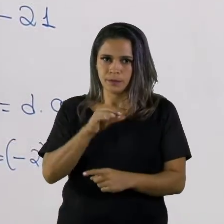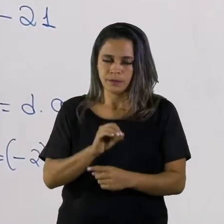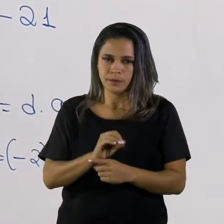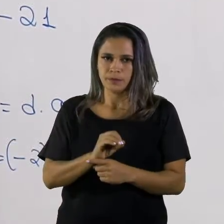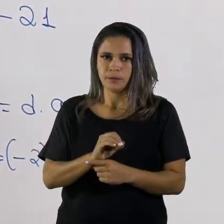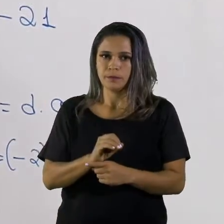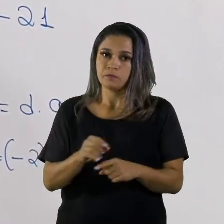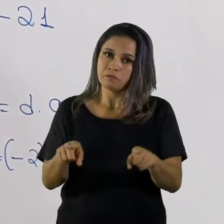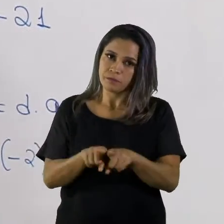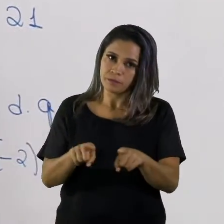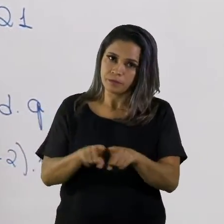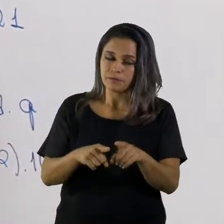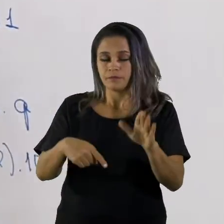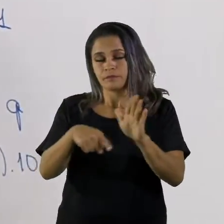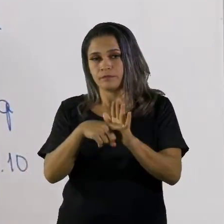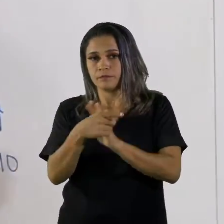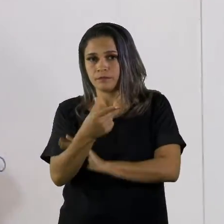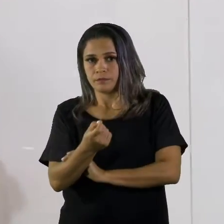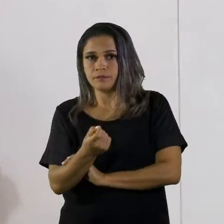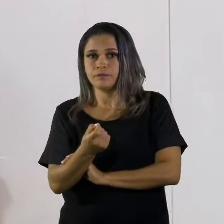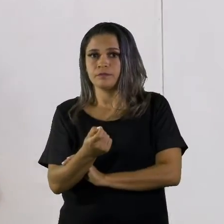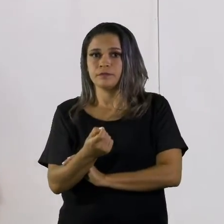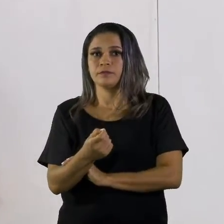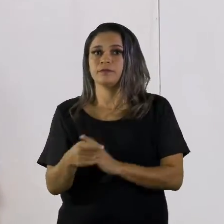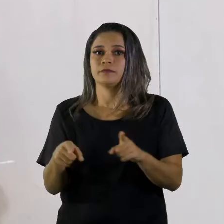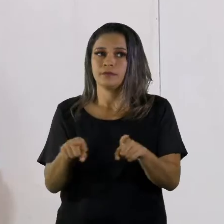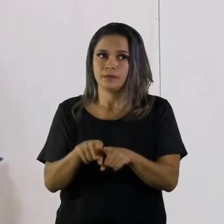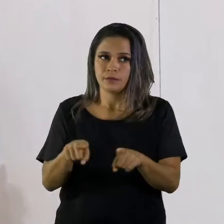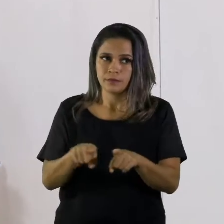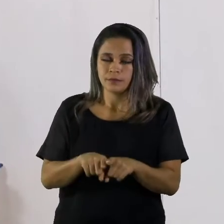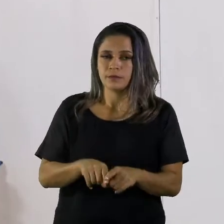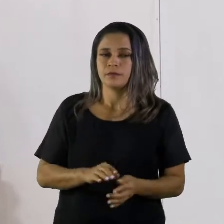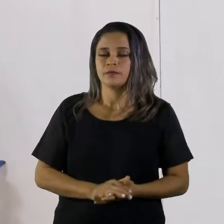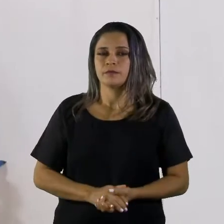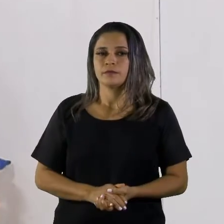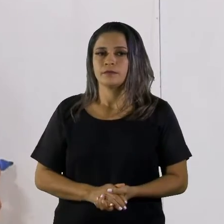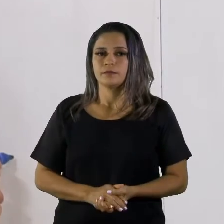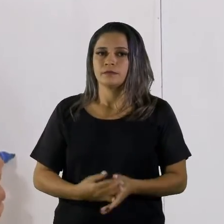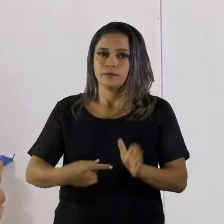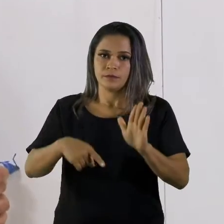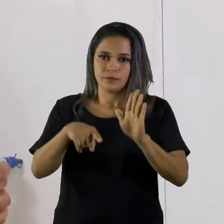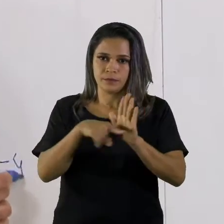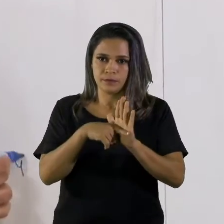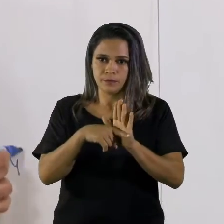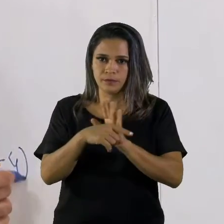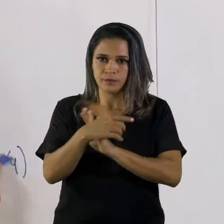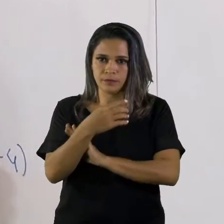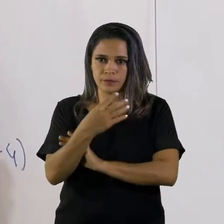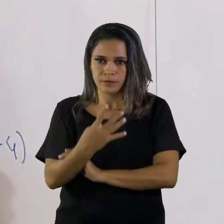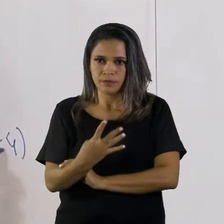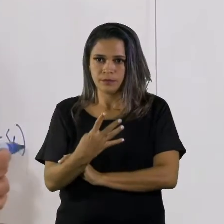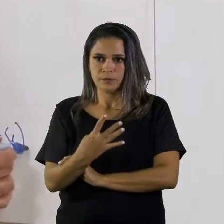também daria menos 20. Nós poderíamos fazer menos 4